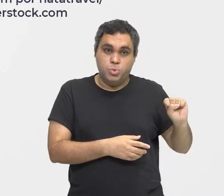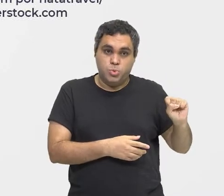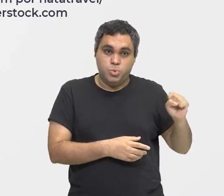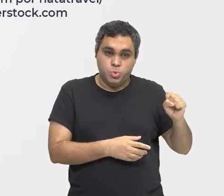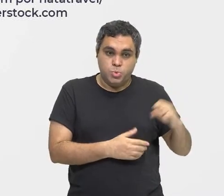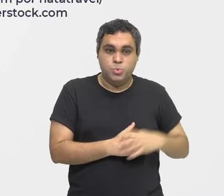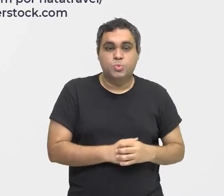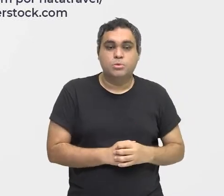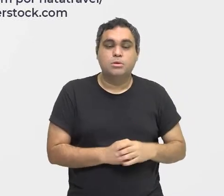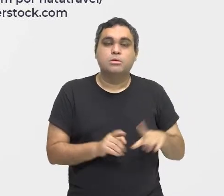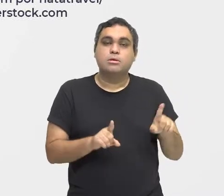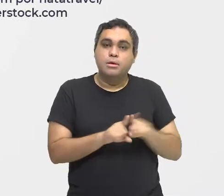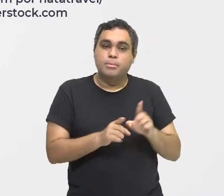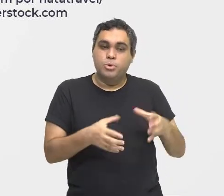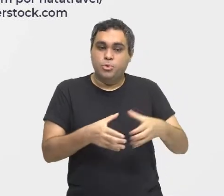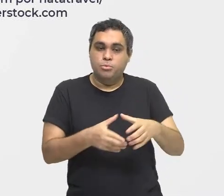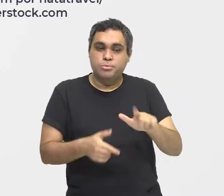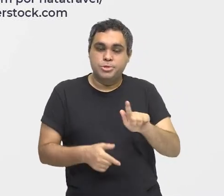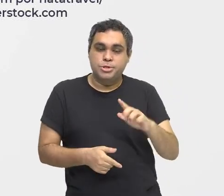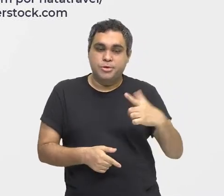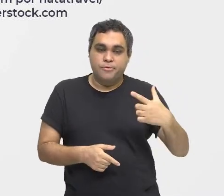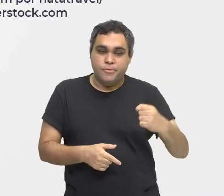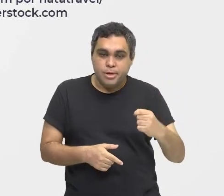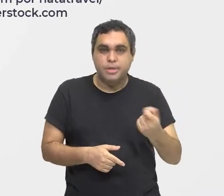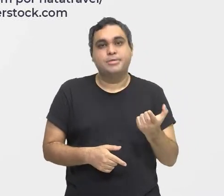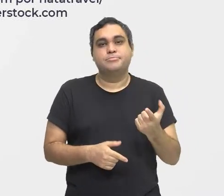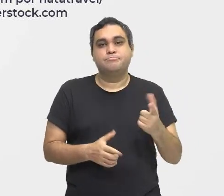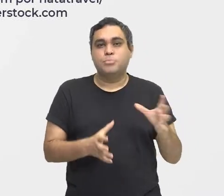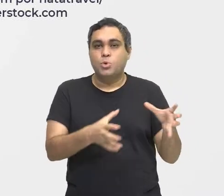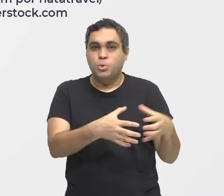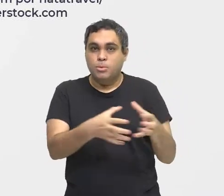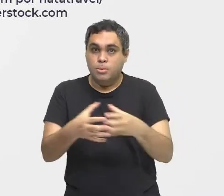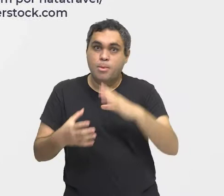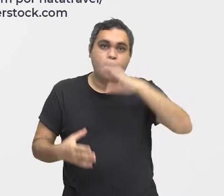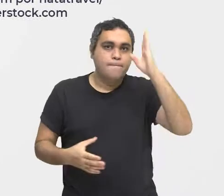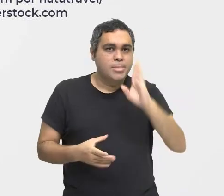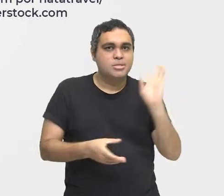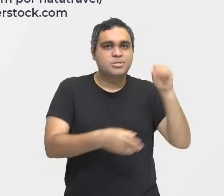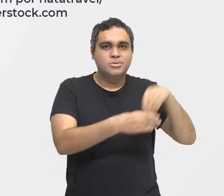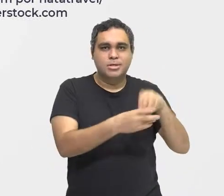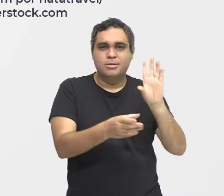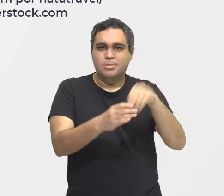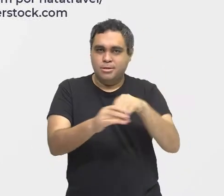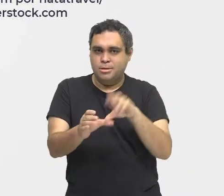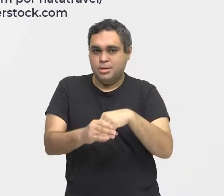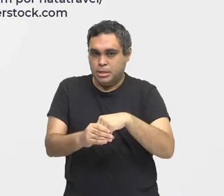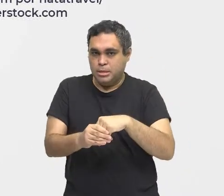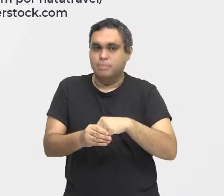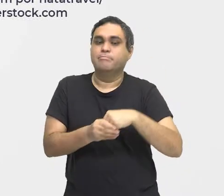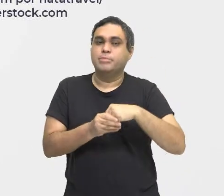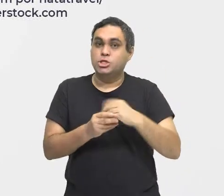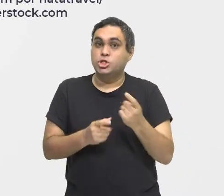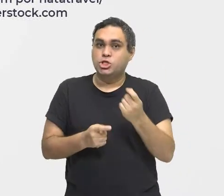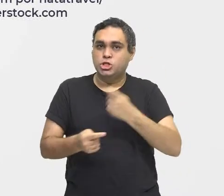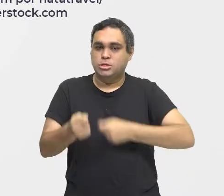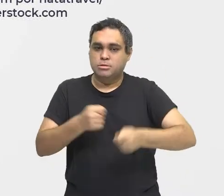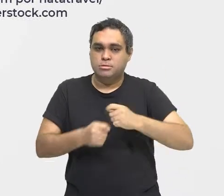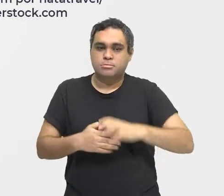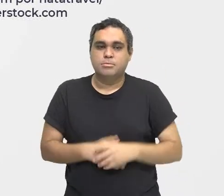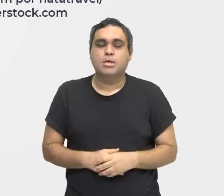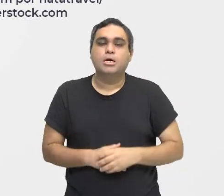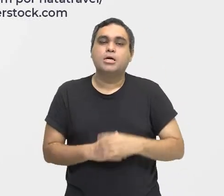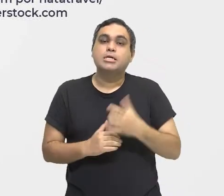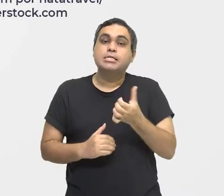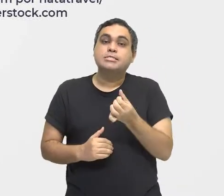de Cairns, tá? E 60% dessas exportações que a gente observa aqui no nosso país vai estar ligado a